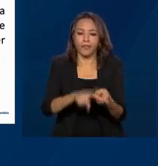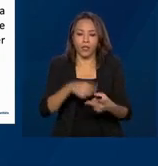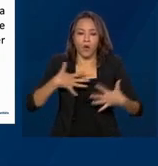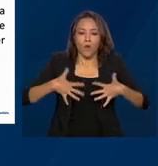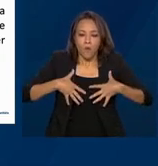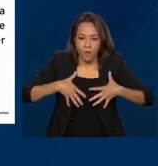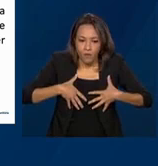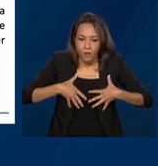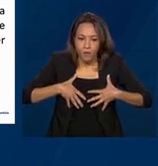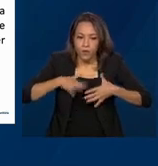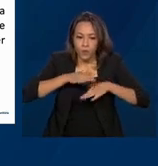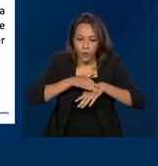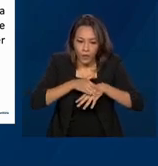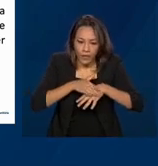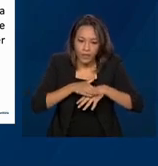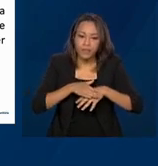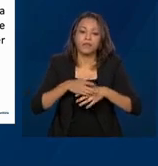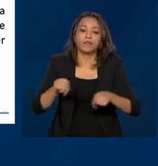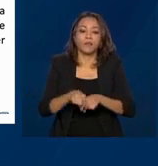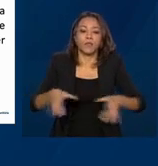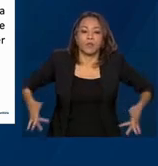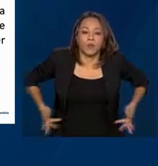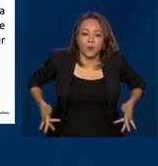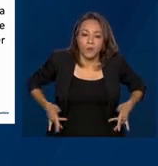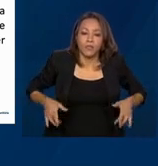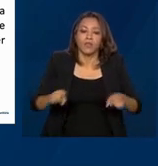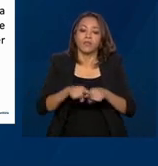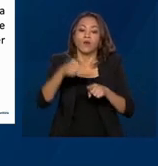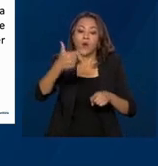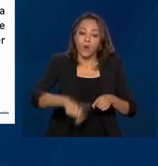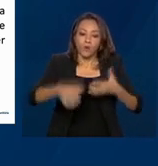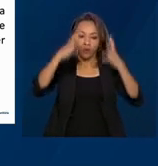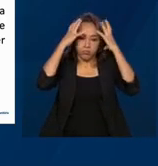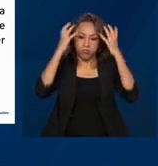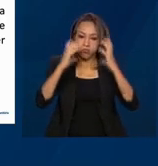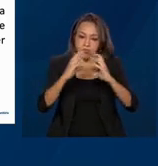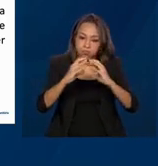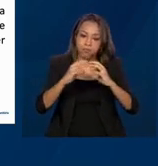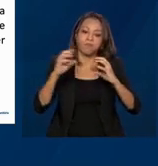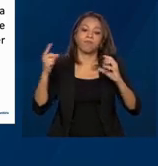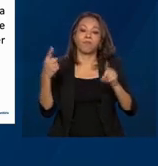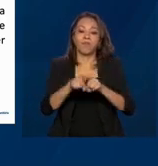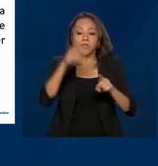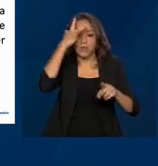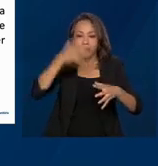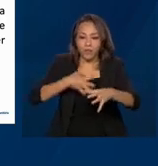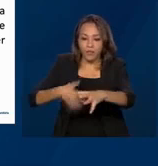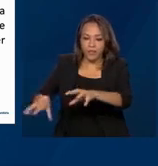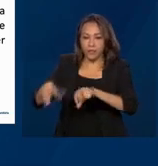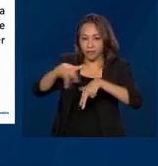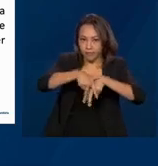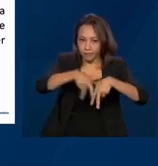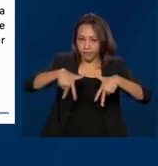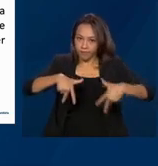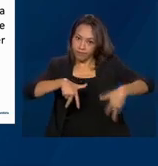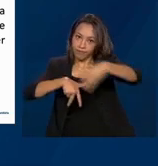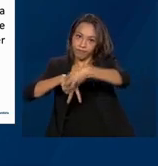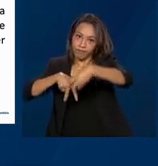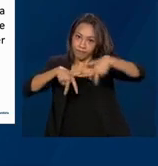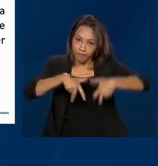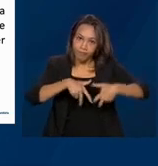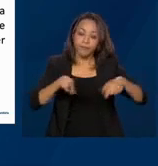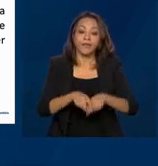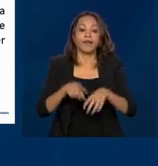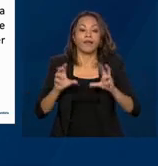pulmonar obstrutiva crônica, doença renal, cardiovascular, cerebral, transplantados, anemia, câncer,